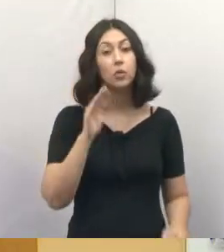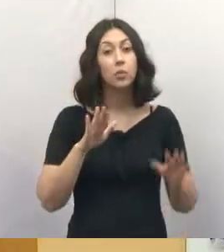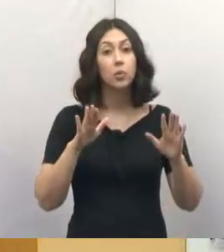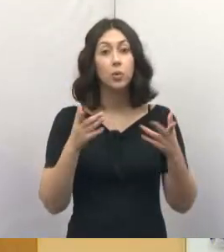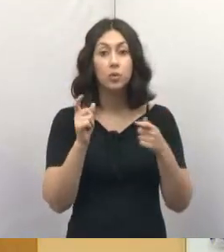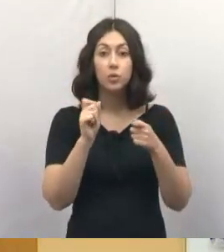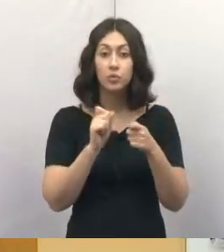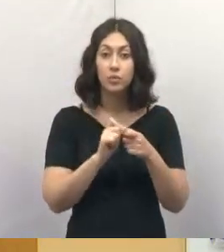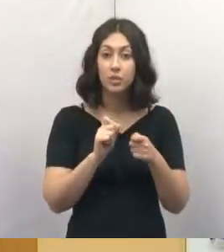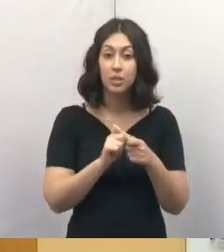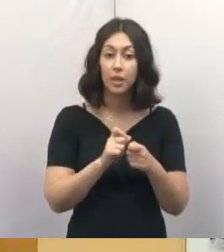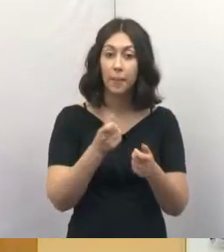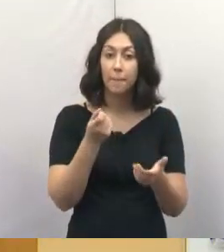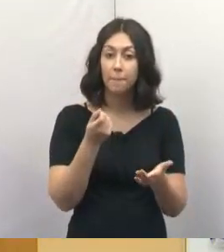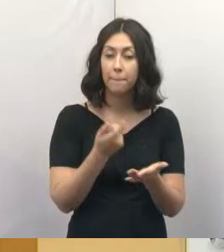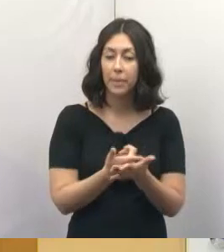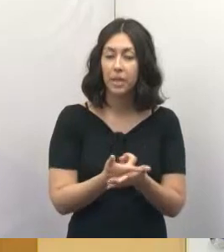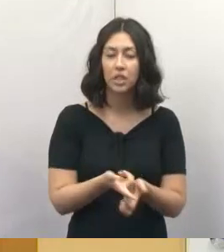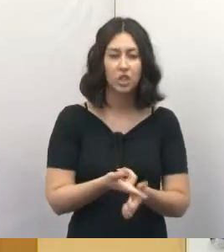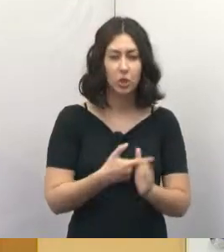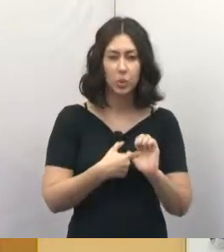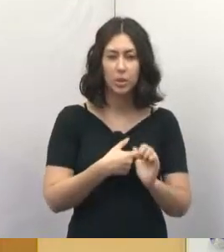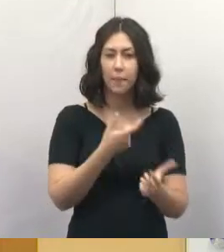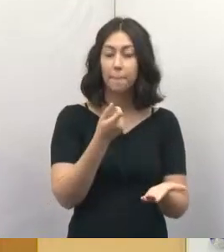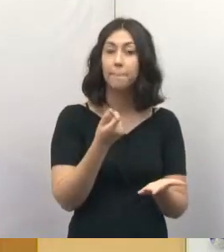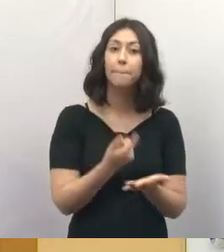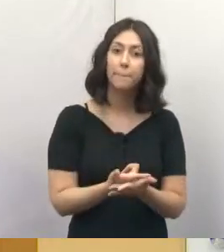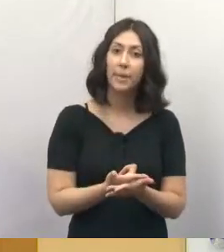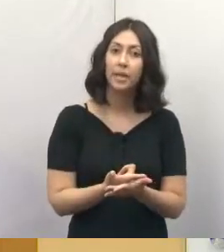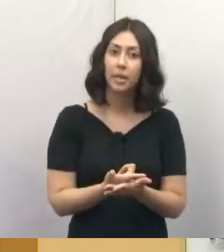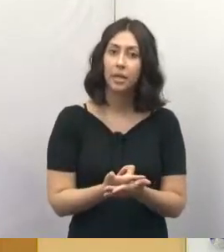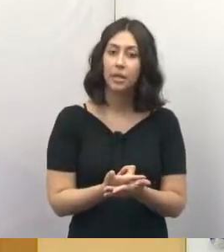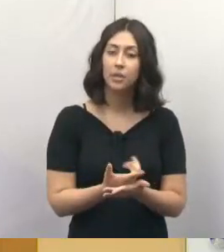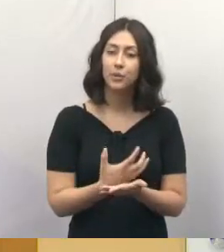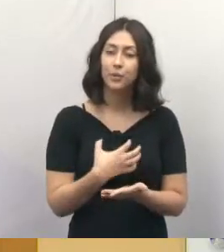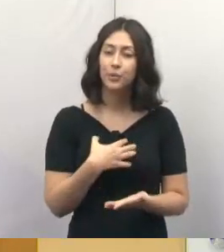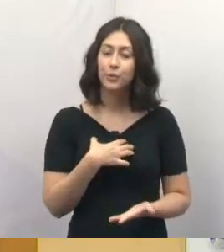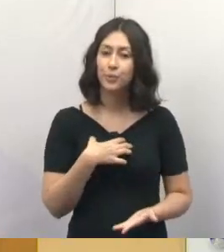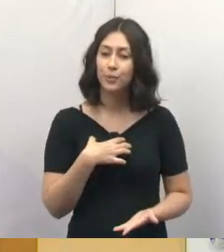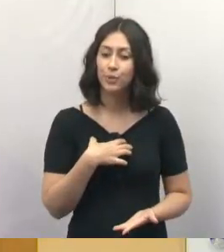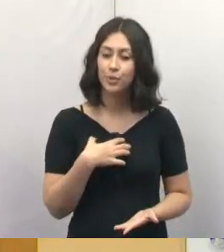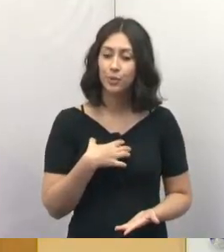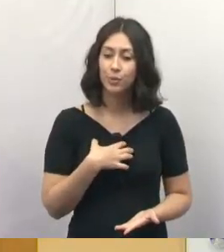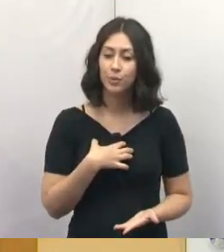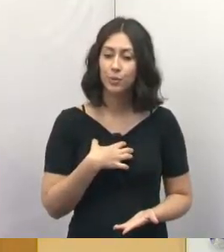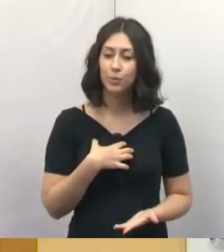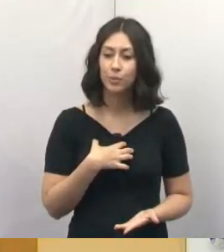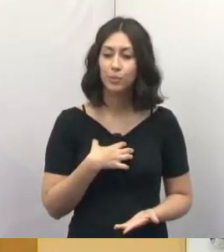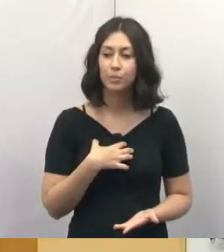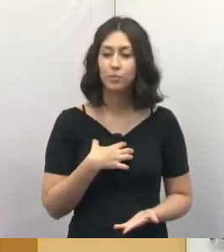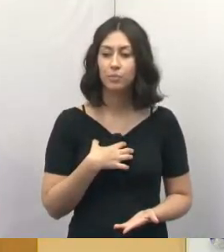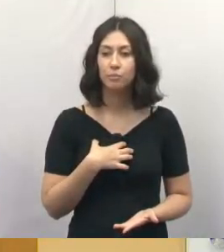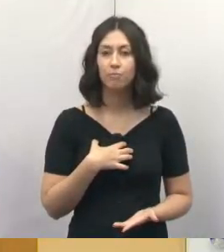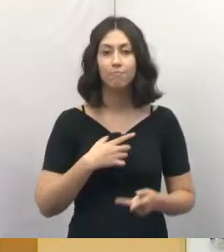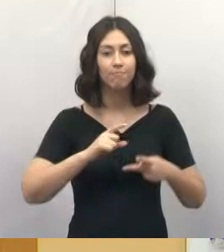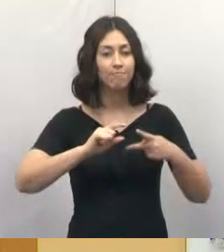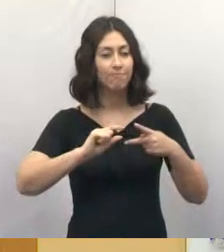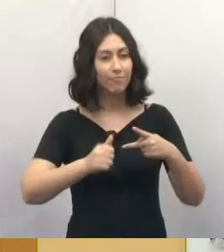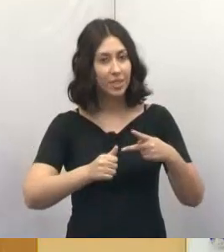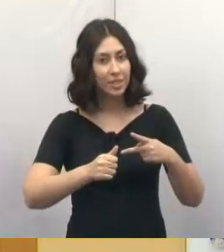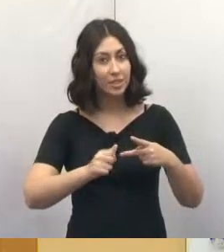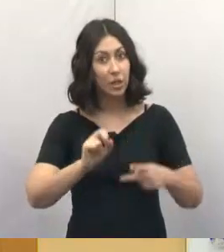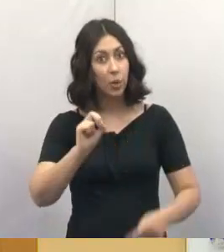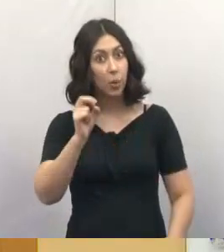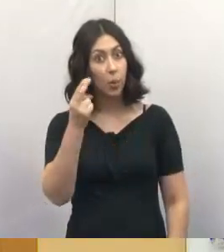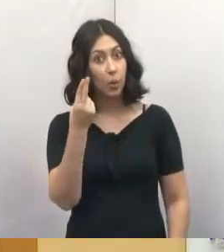fazer a quitação dos débitos de maneira que seja realizada através de PIX